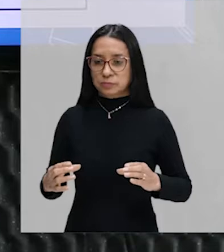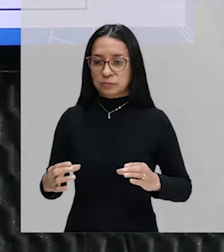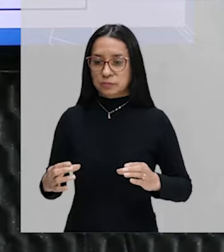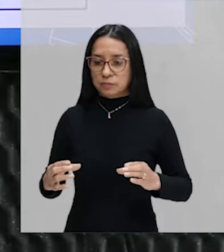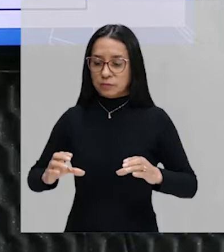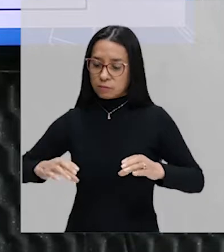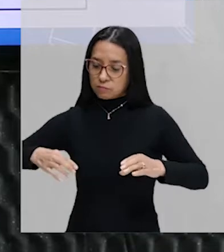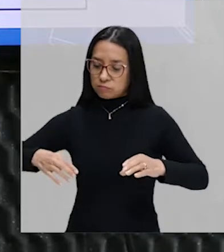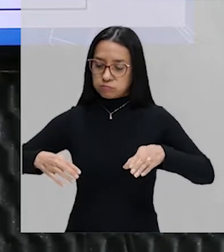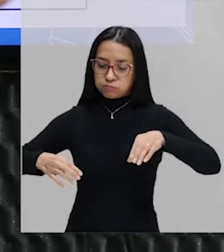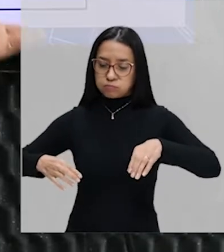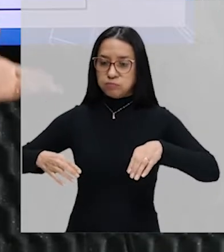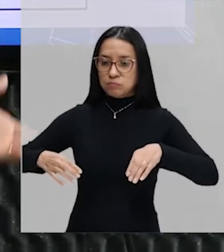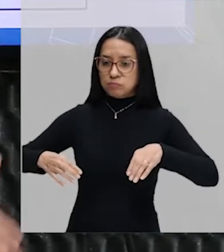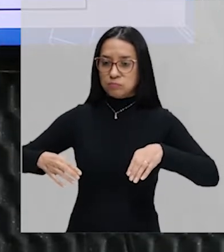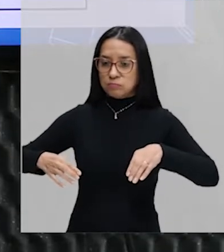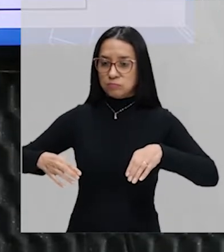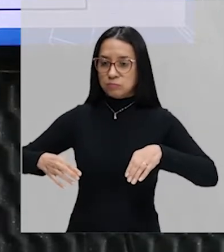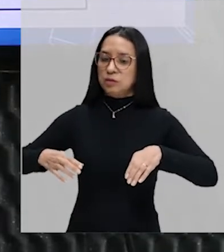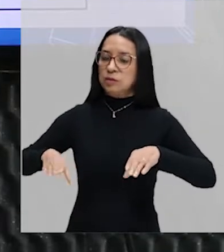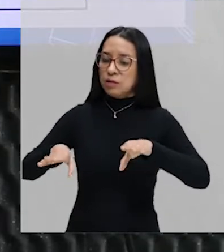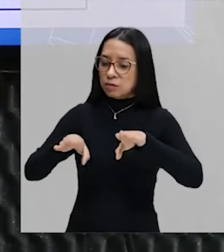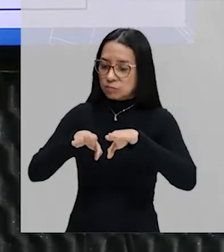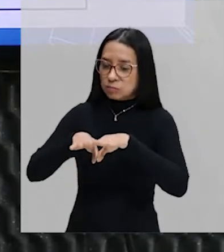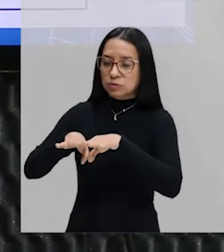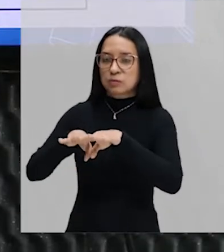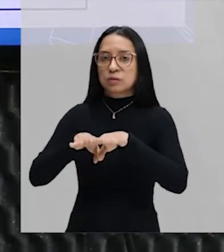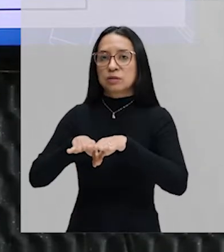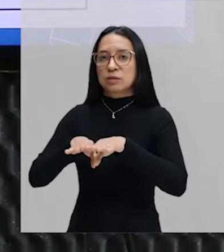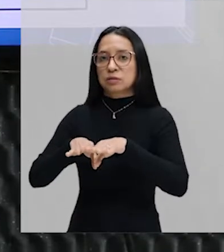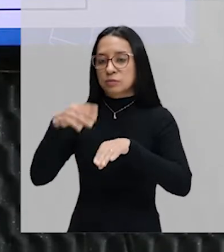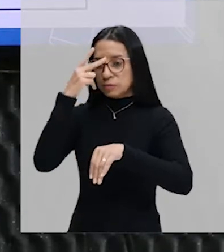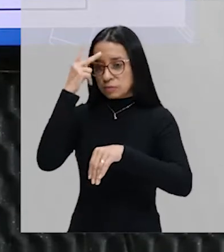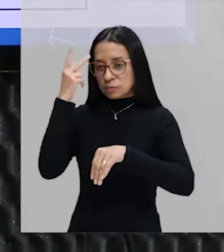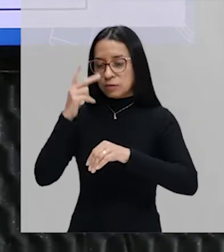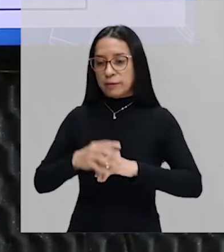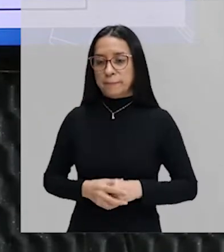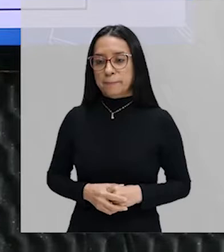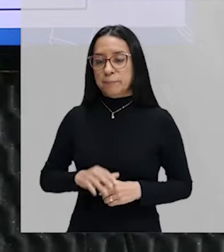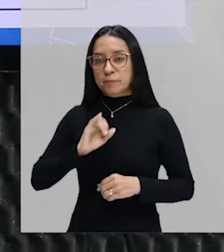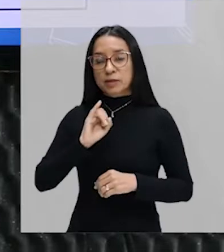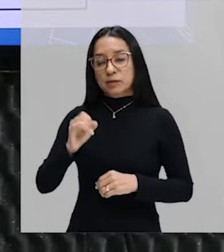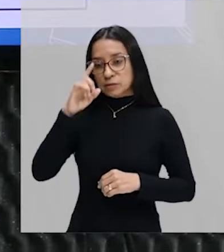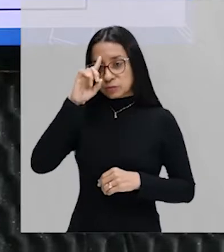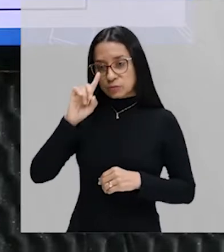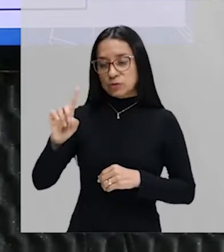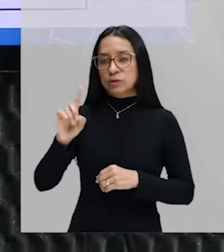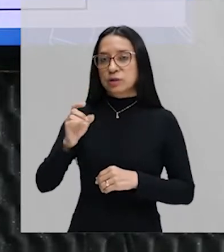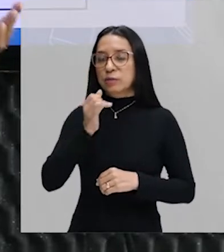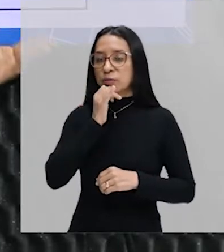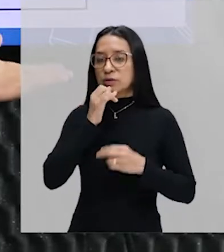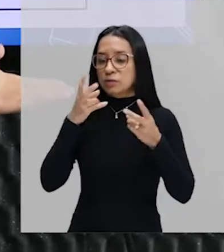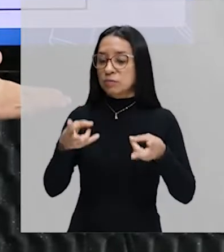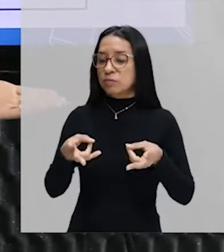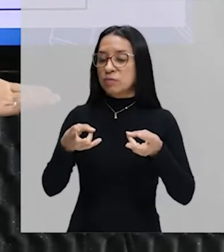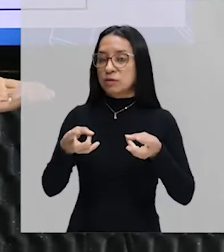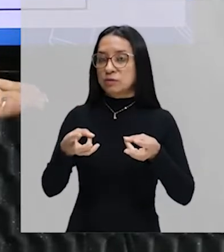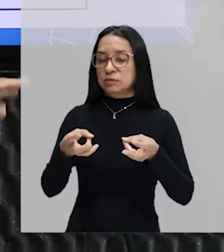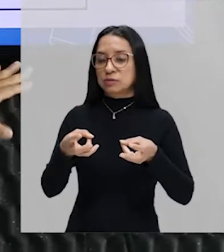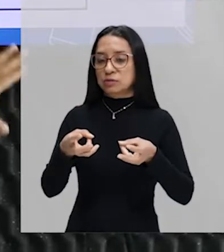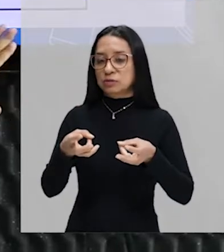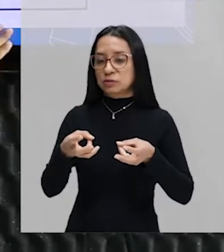inclinadas? Para dar uma maior estabilidade para os atletas. Se um dia vocês forem assistir alguma